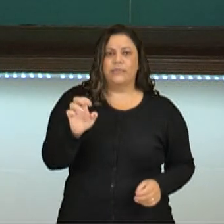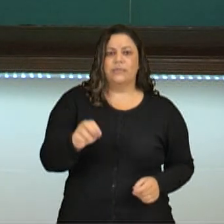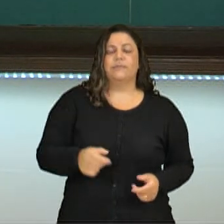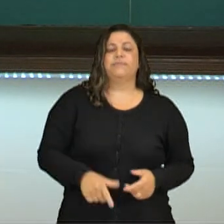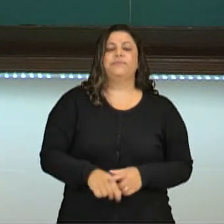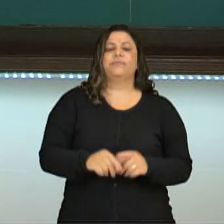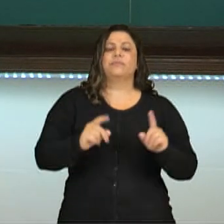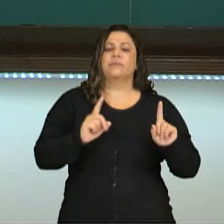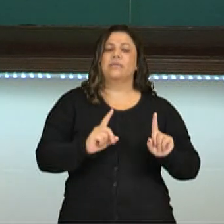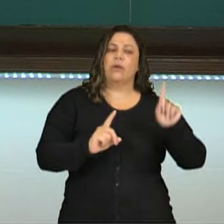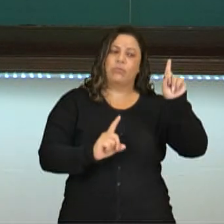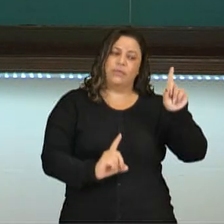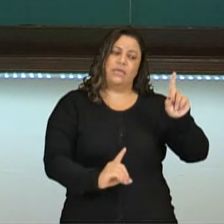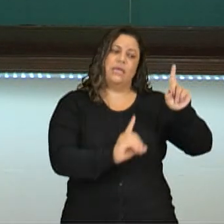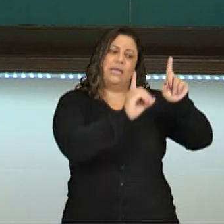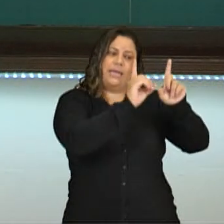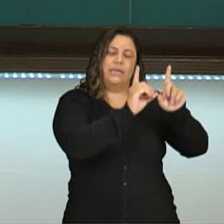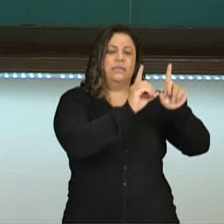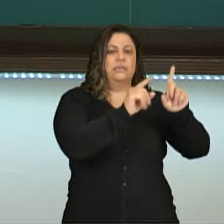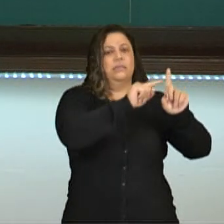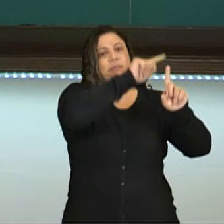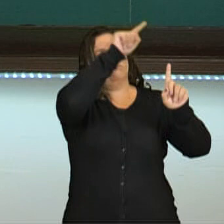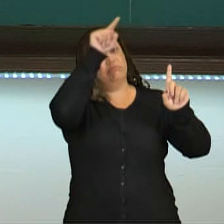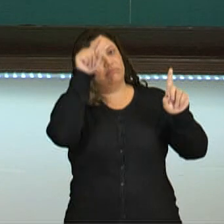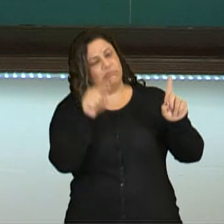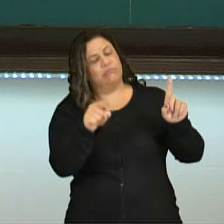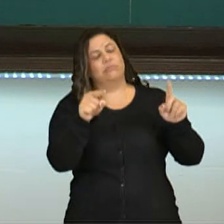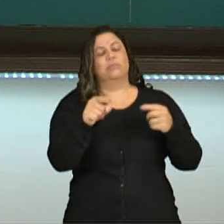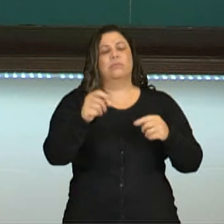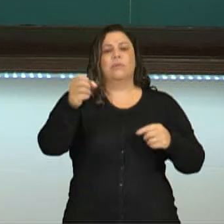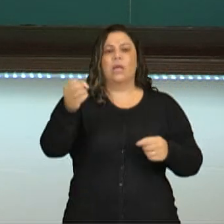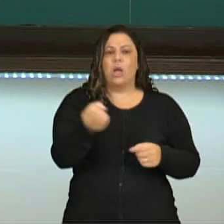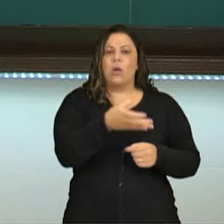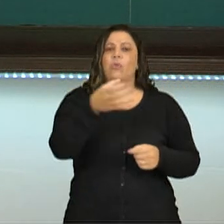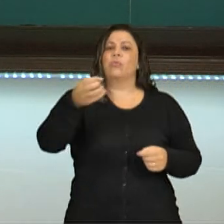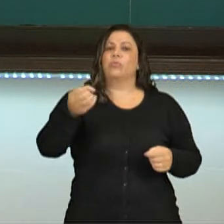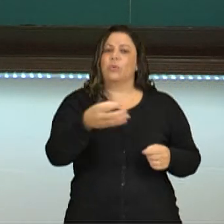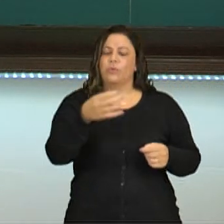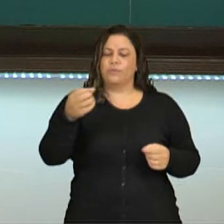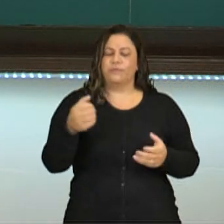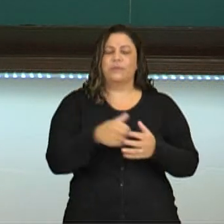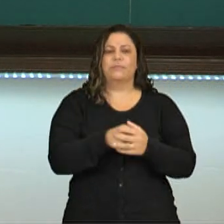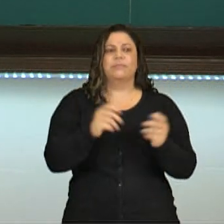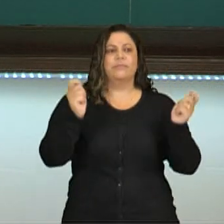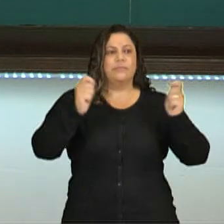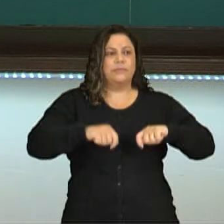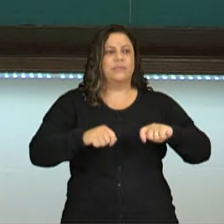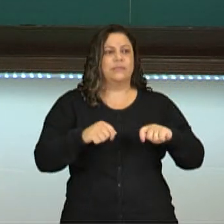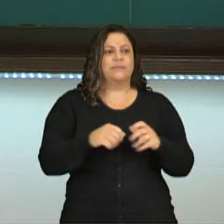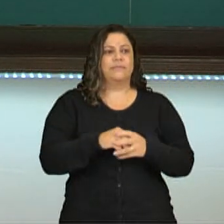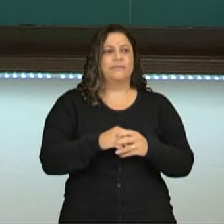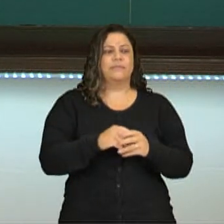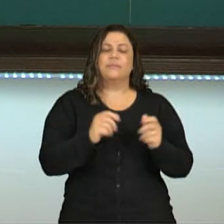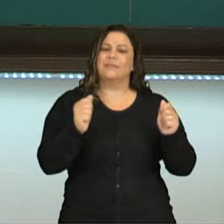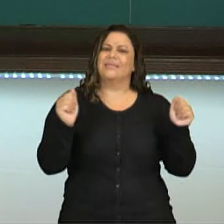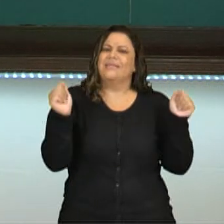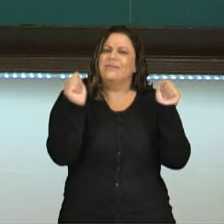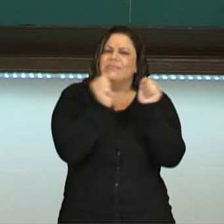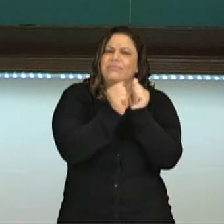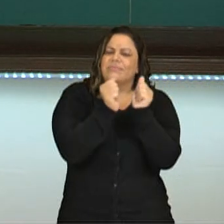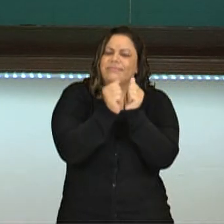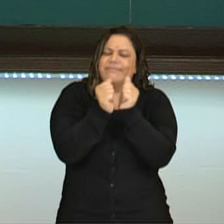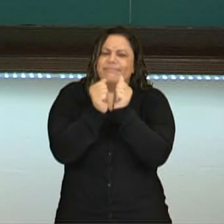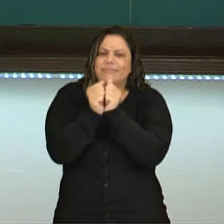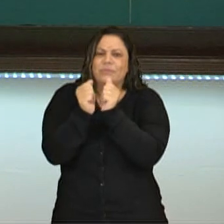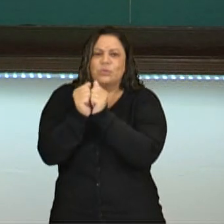outra torre atendendo uma nova célula. E essas células iriam se juntando e